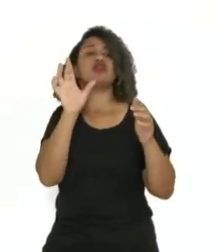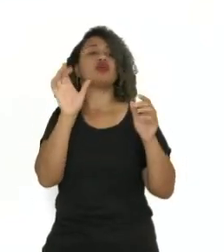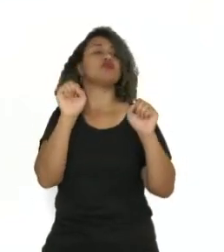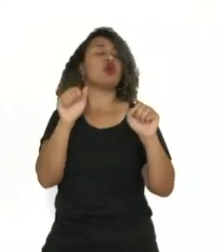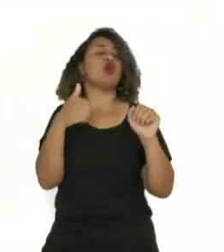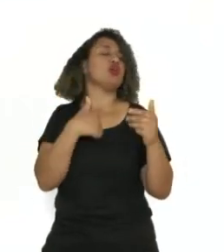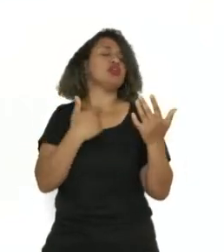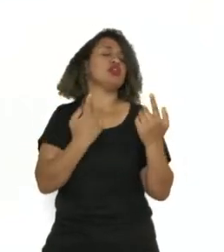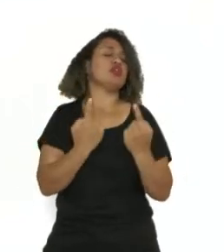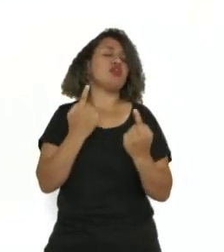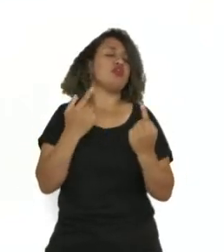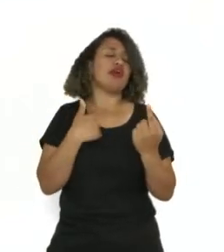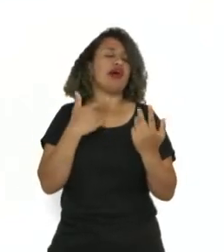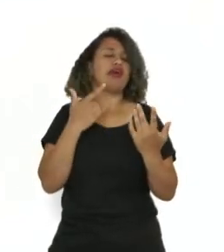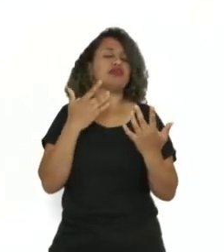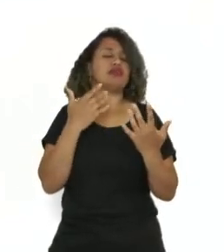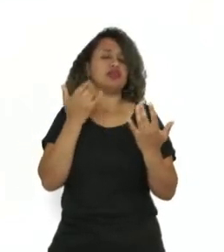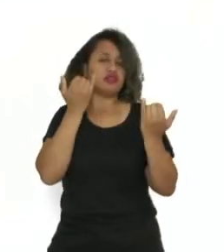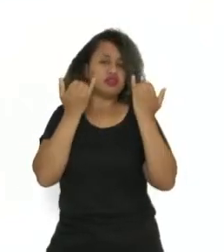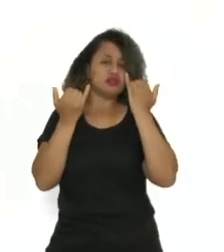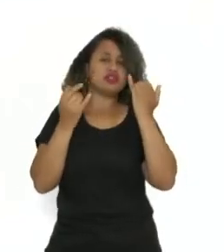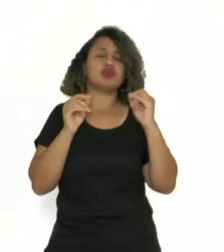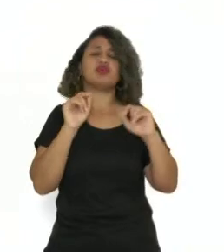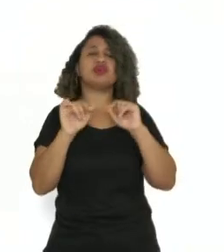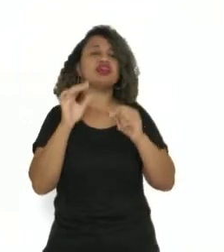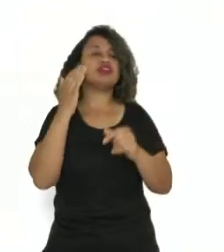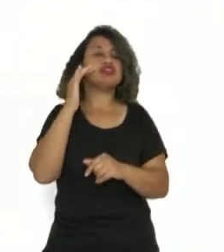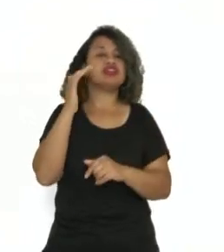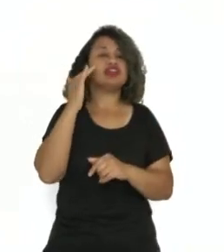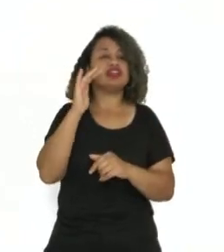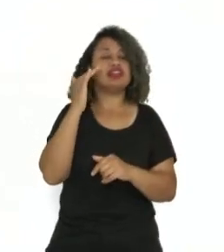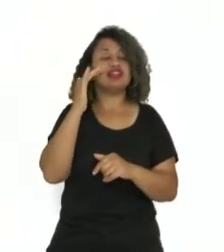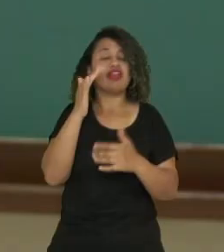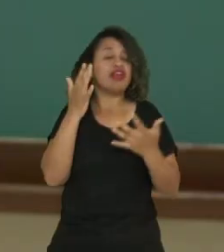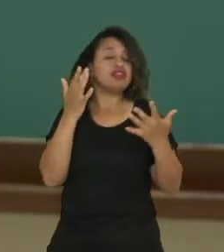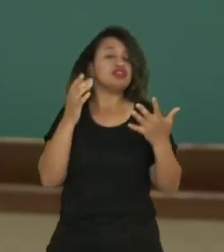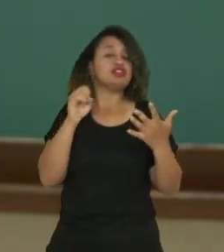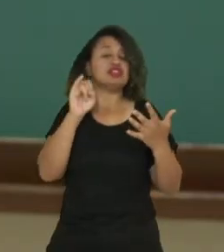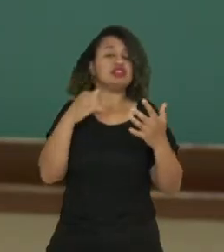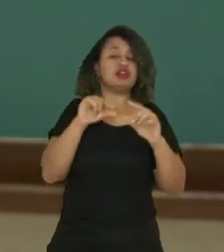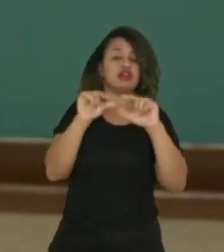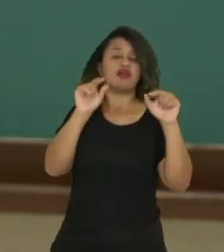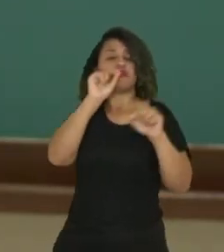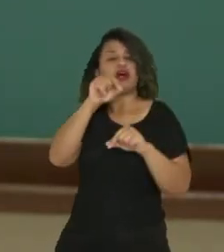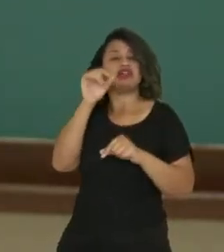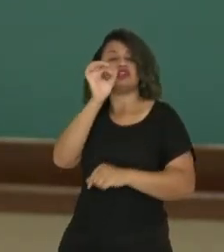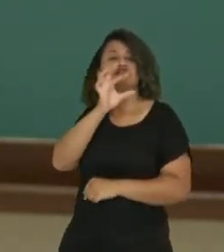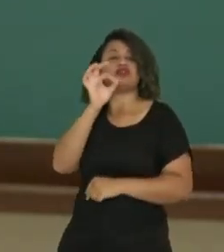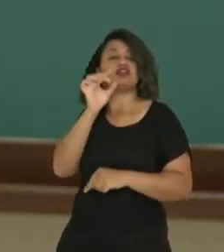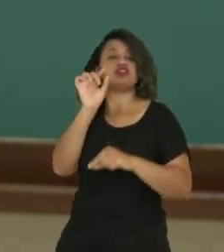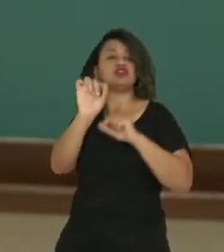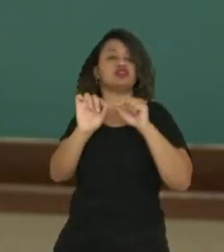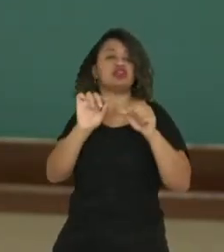pode dar que tipo de inferências? O que você infere sobre essa expressão?